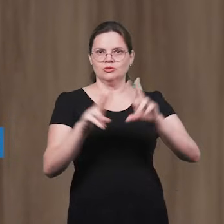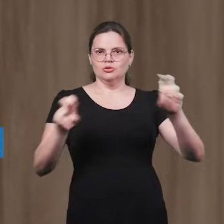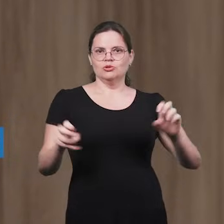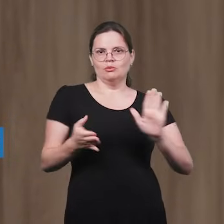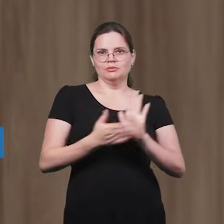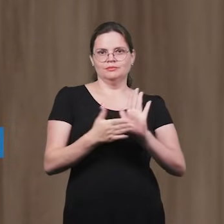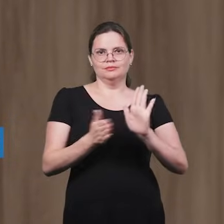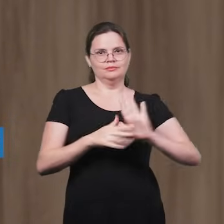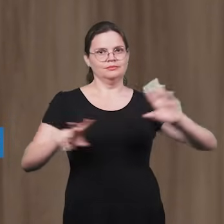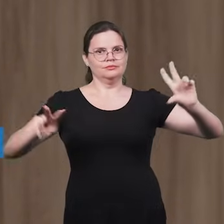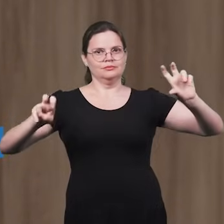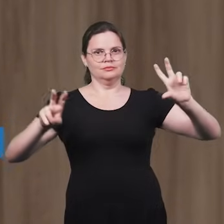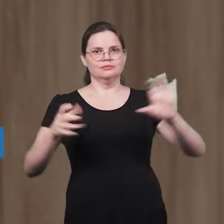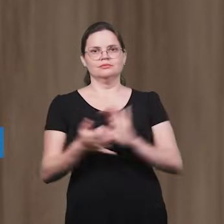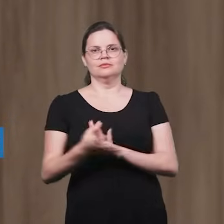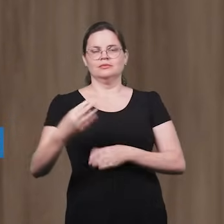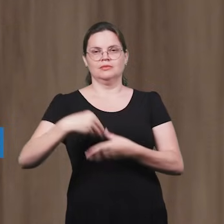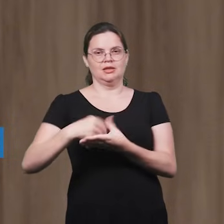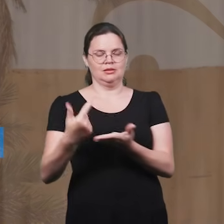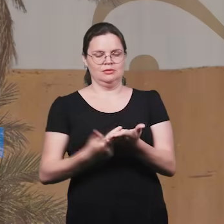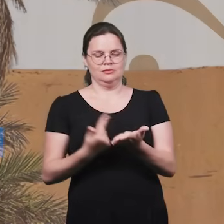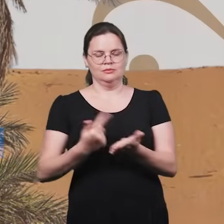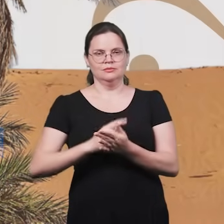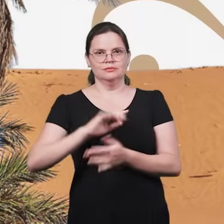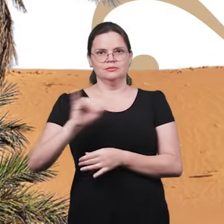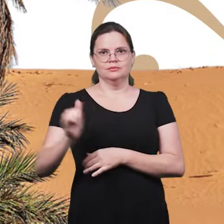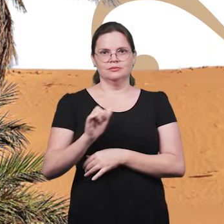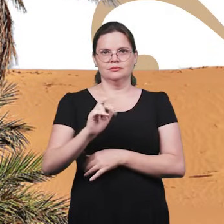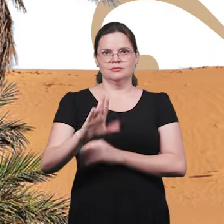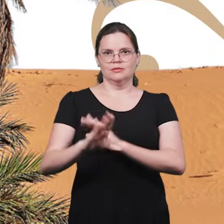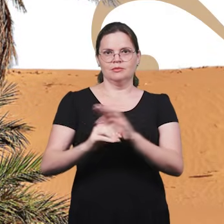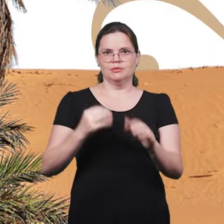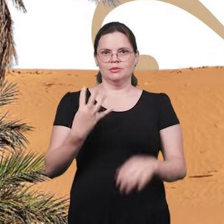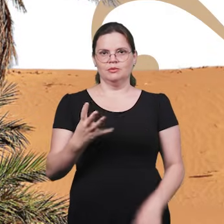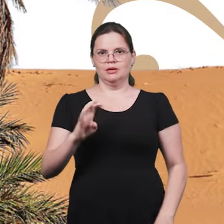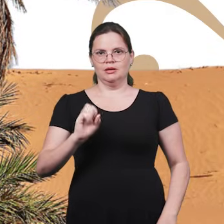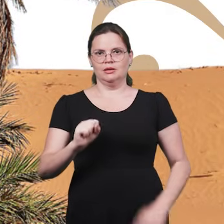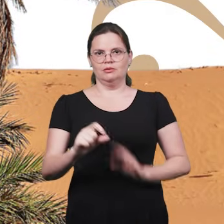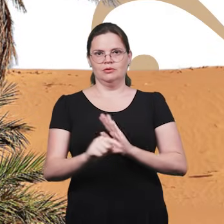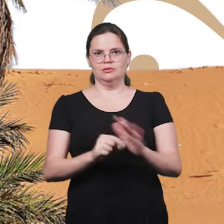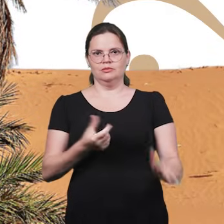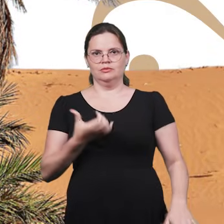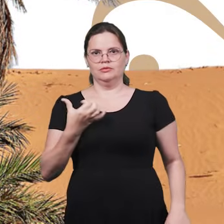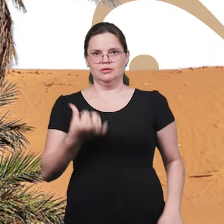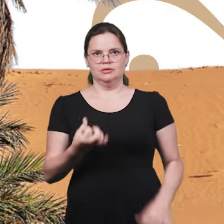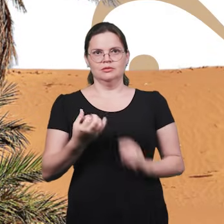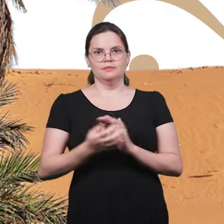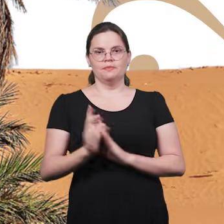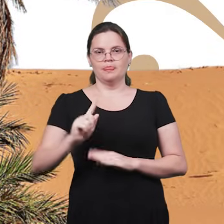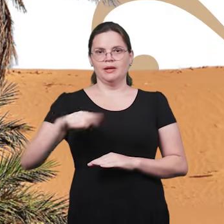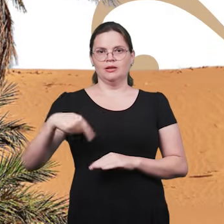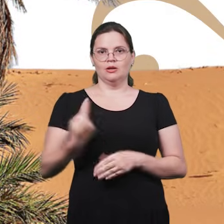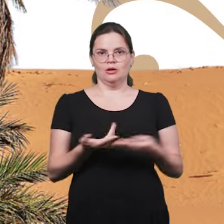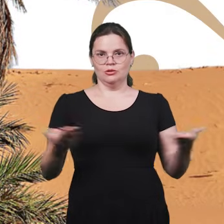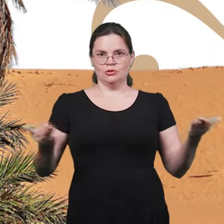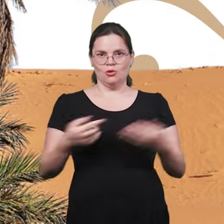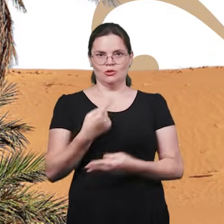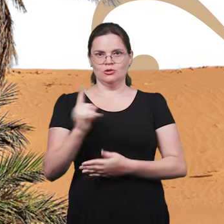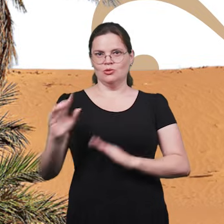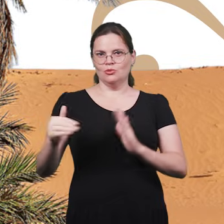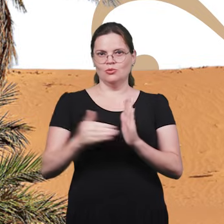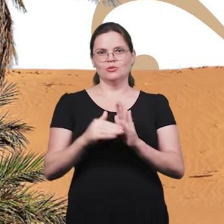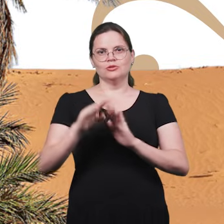deu, que está no livro de Jeremias 48:6. E nós encerramos o último programa deste ano com